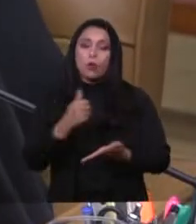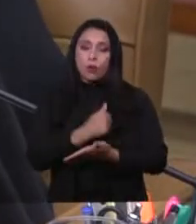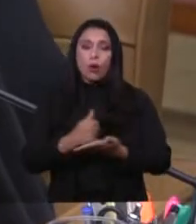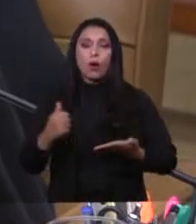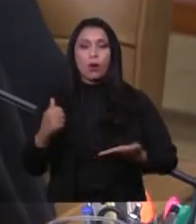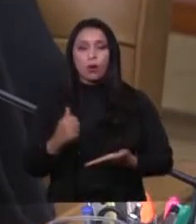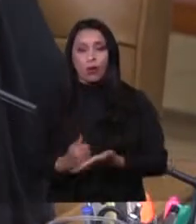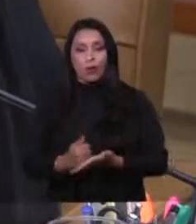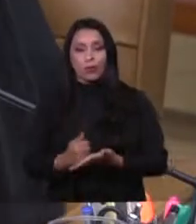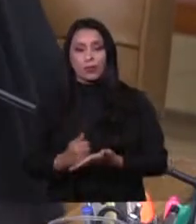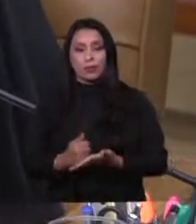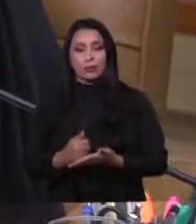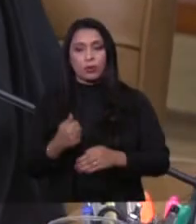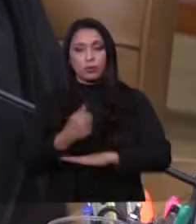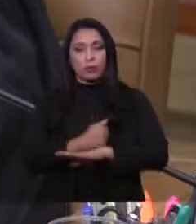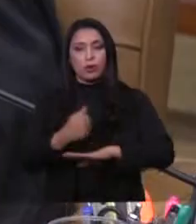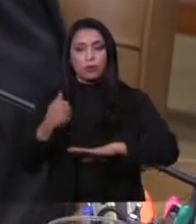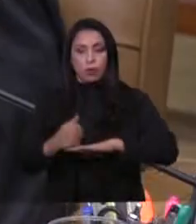Estado.